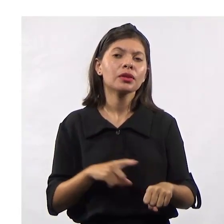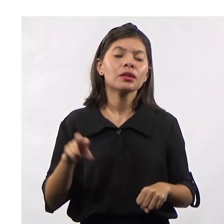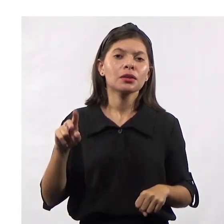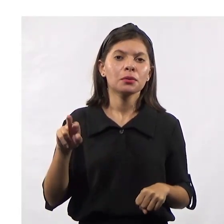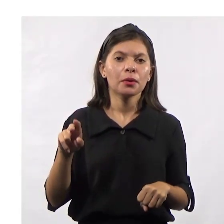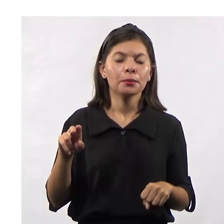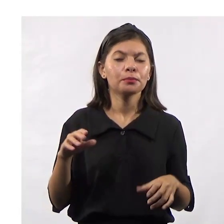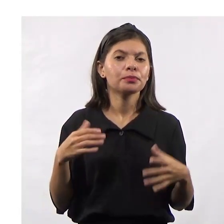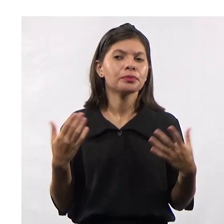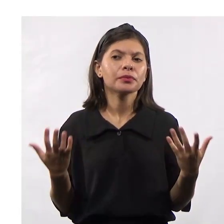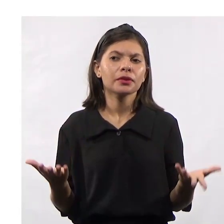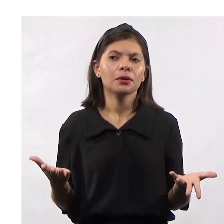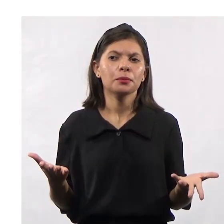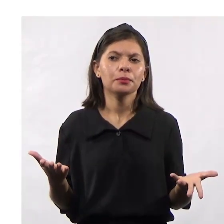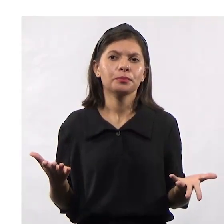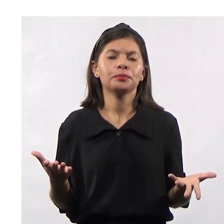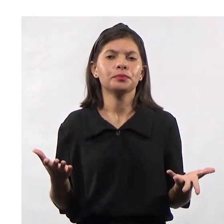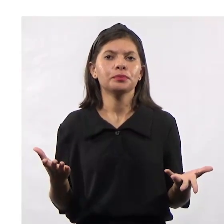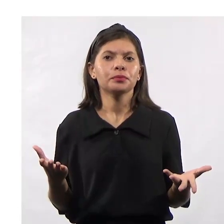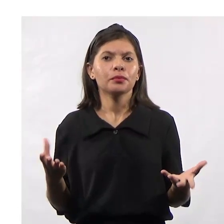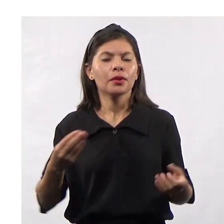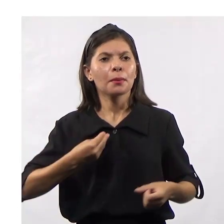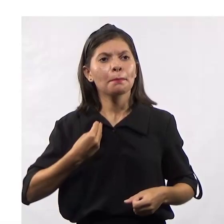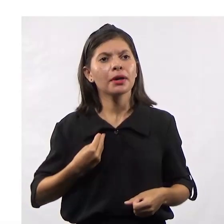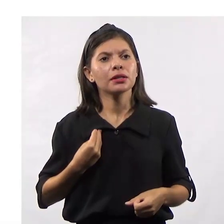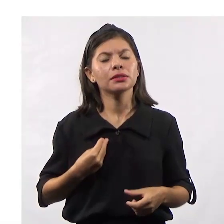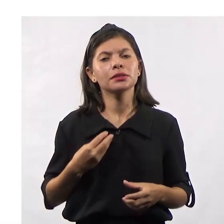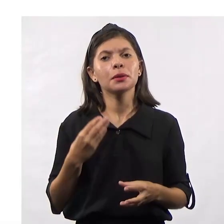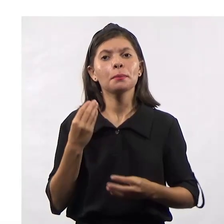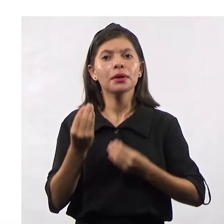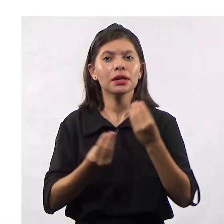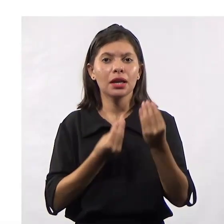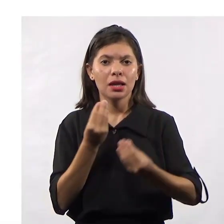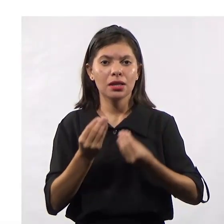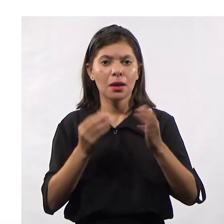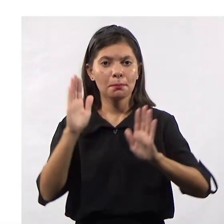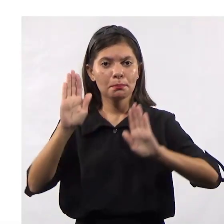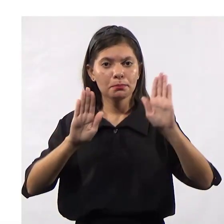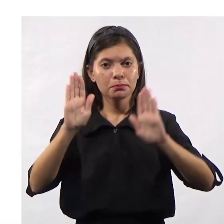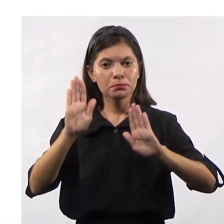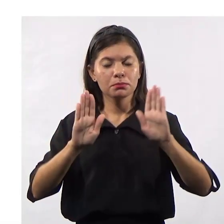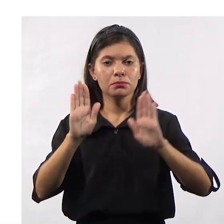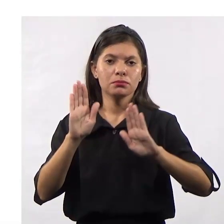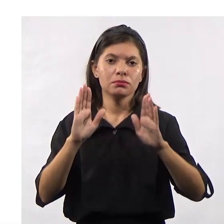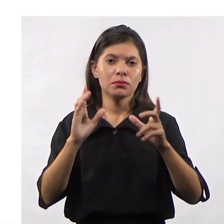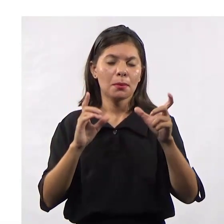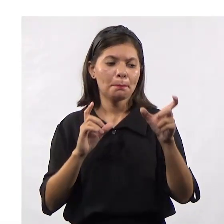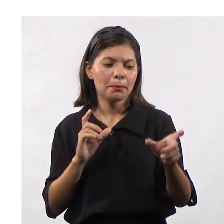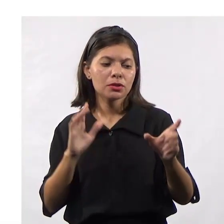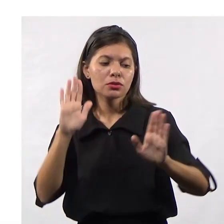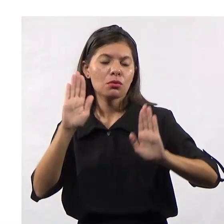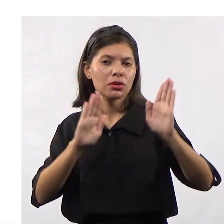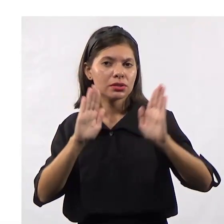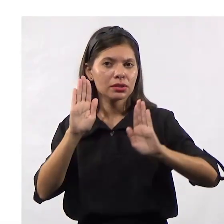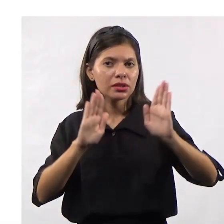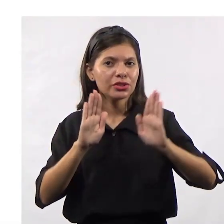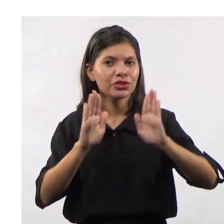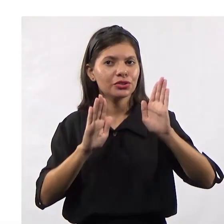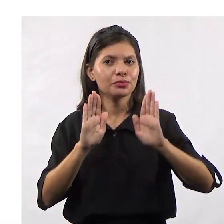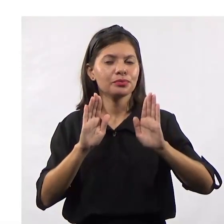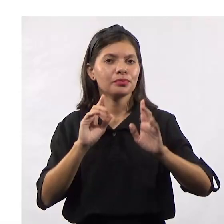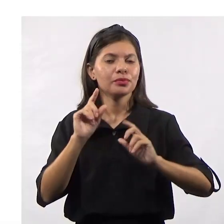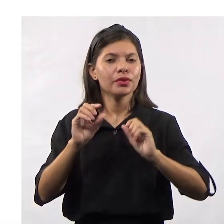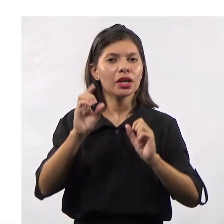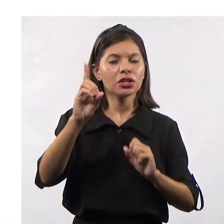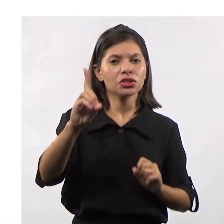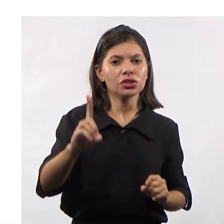tá? Então, quem participa da licitação é o licitante, tá, pessoal? E o licitante vai ter